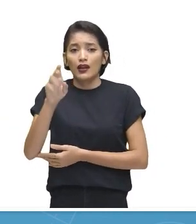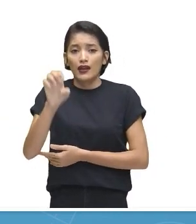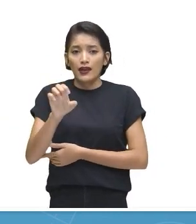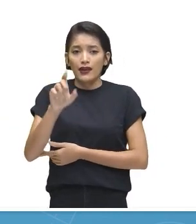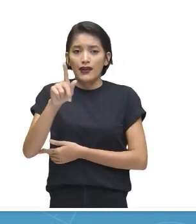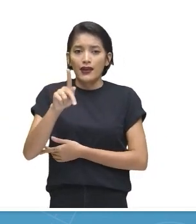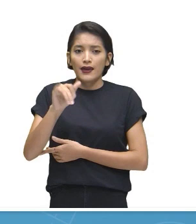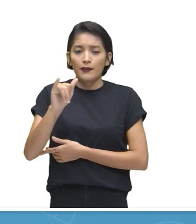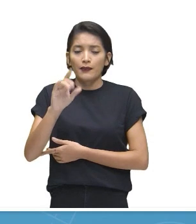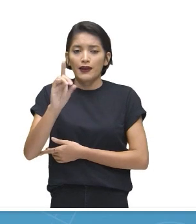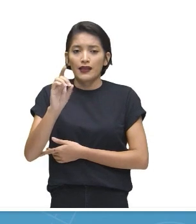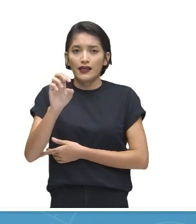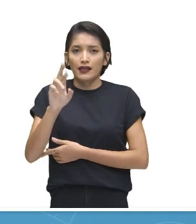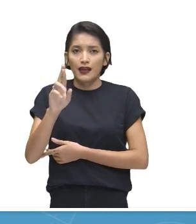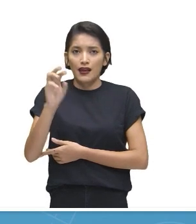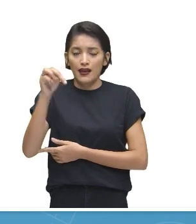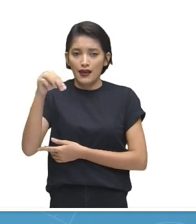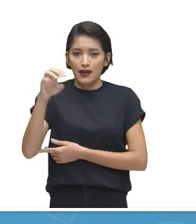epiderme.